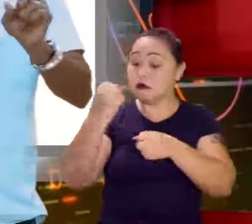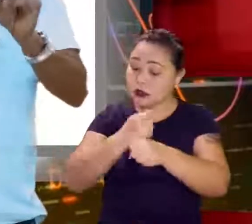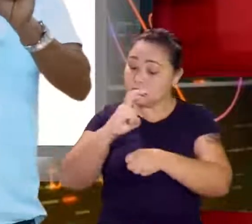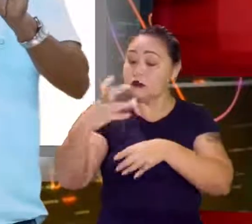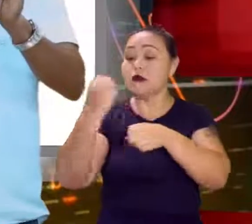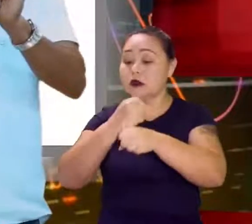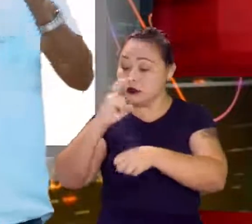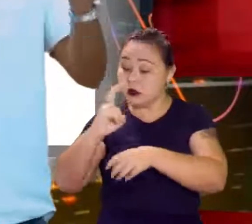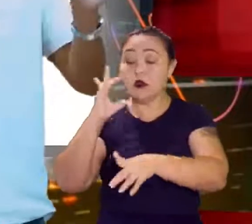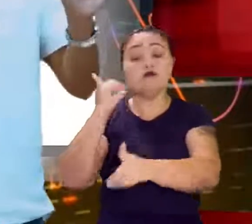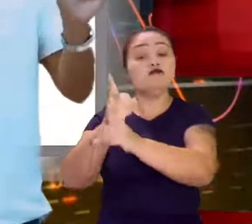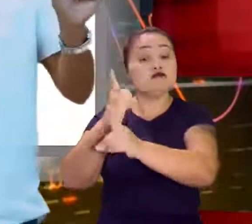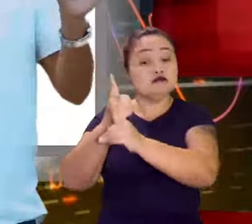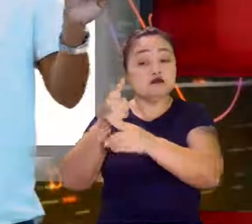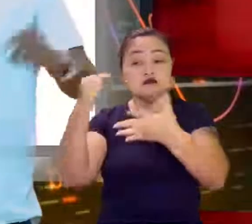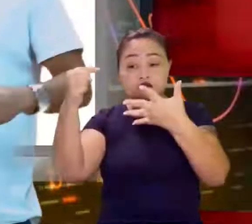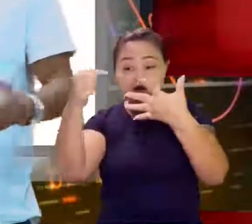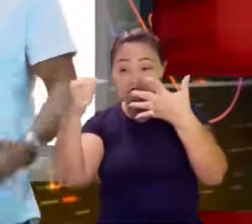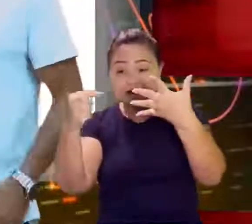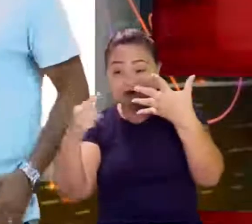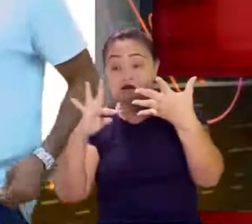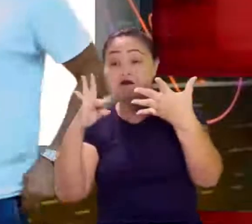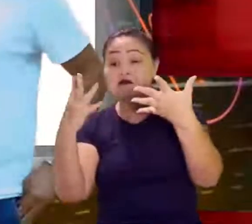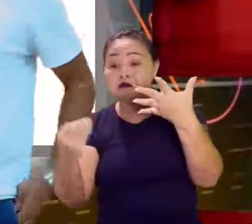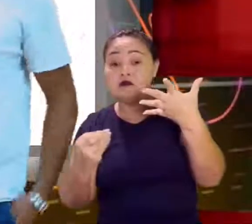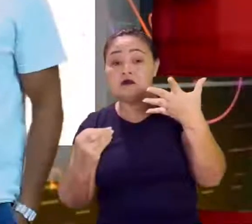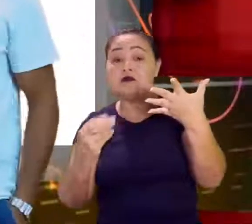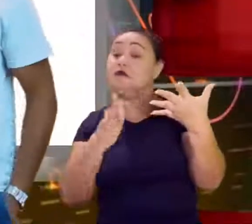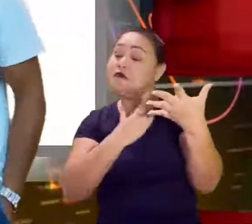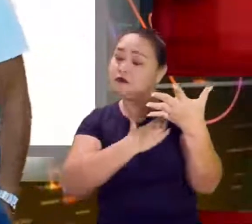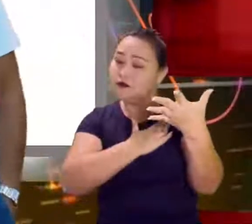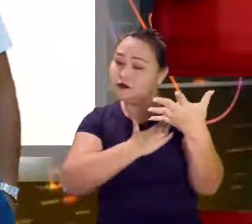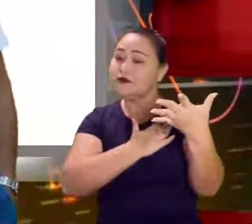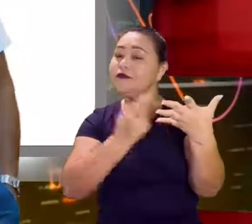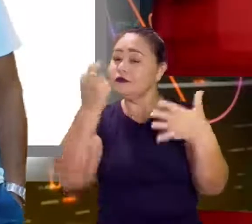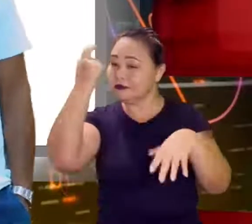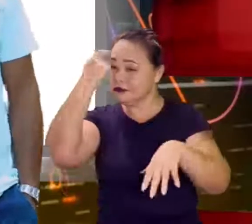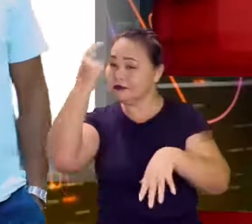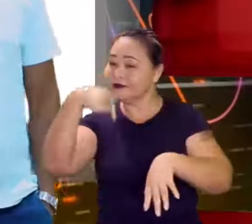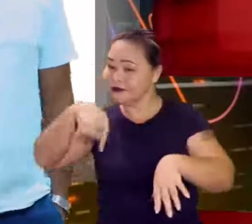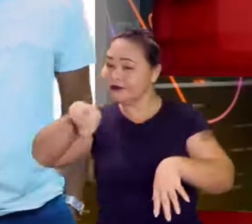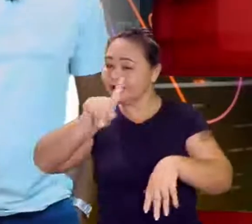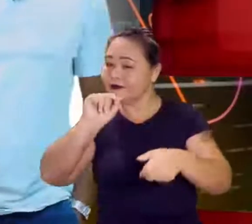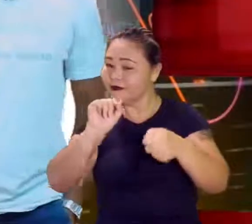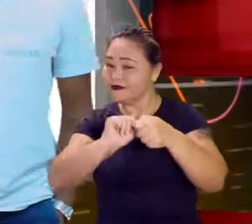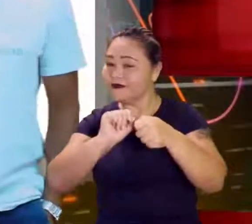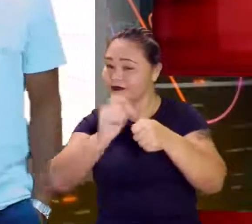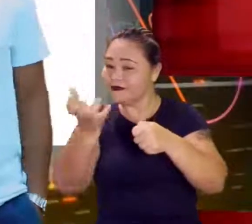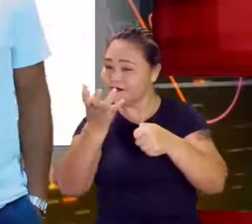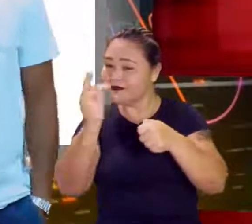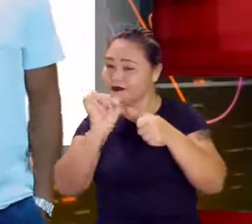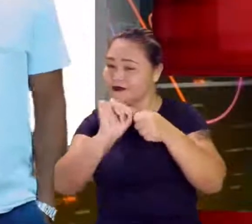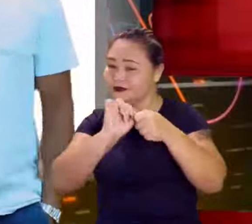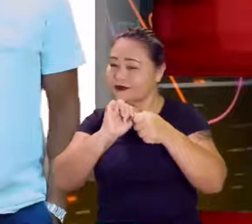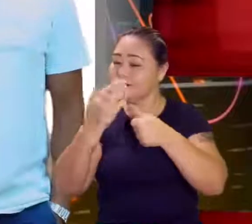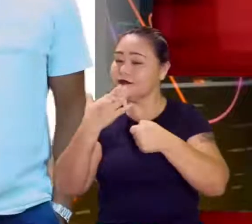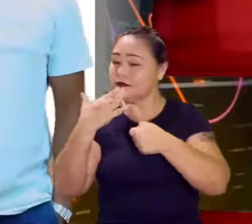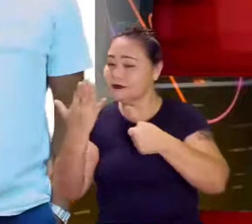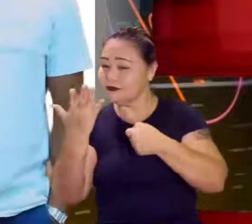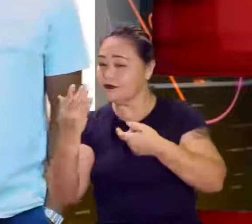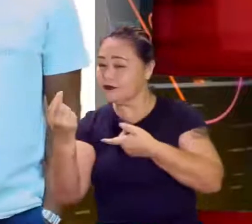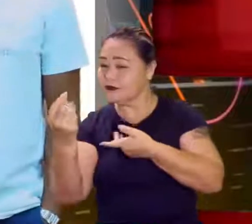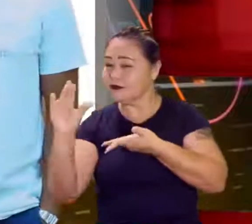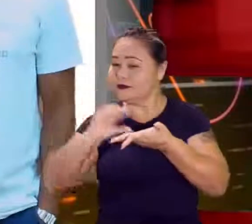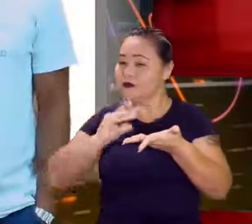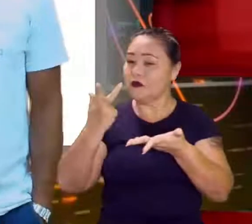5, você encontra todos os termos, depois soma tudo. Acho que eles gostaram da ideia, eles vão querer fazer isso aí. Vai pedir a mesada pro pai, vai